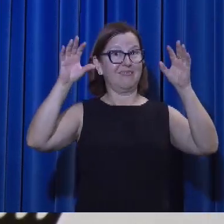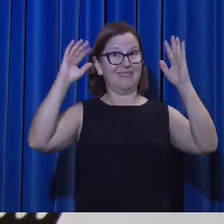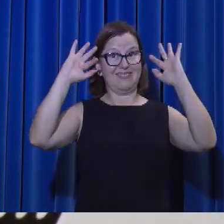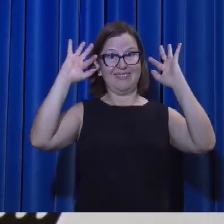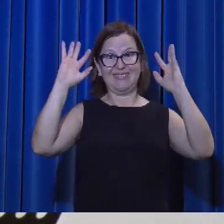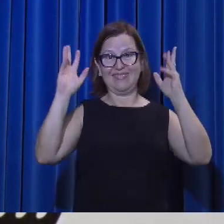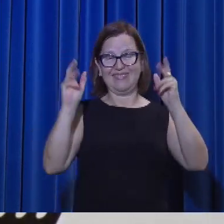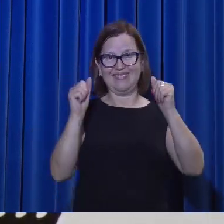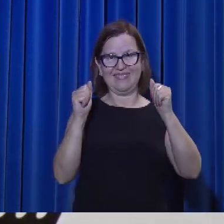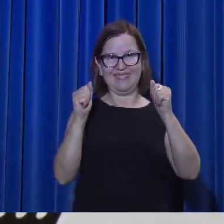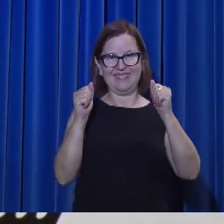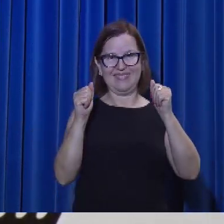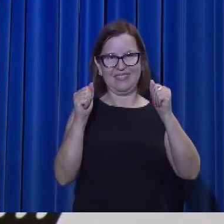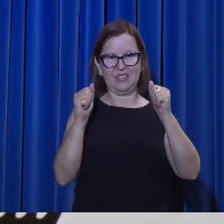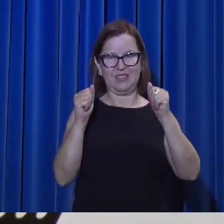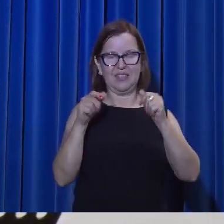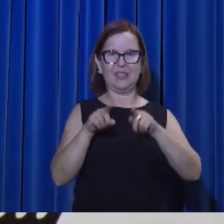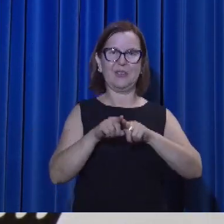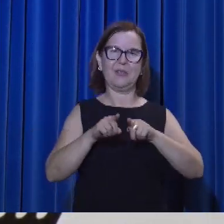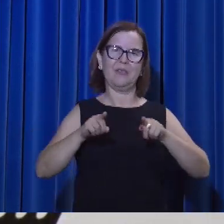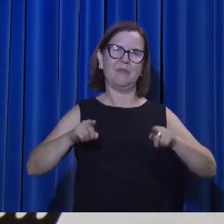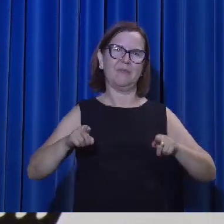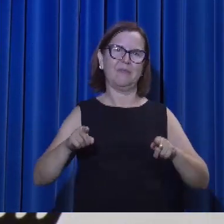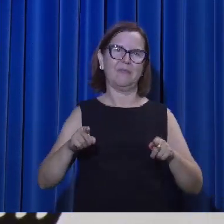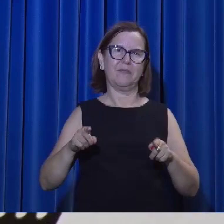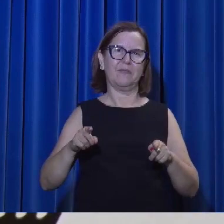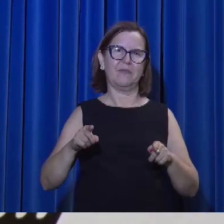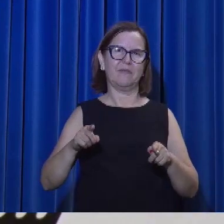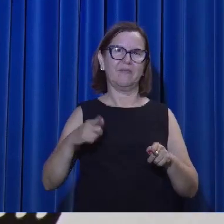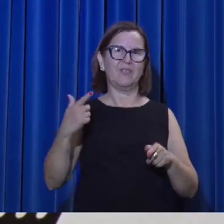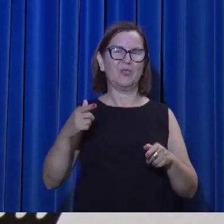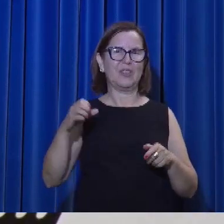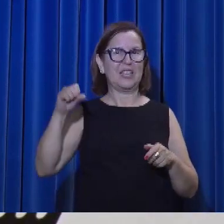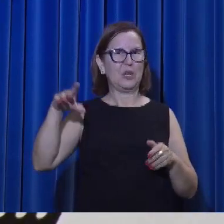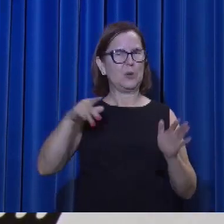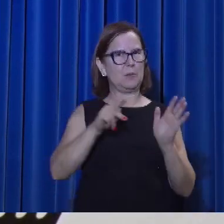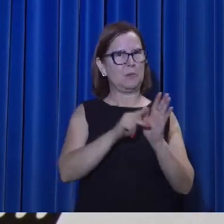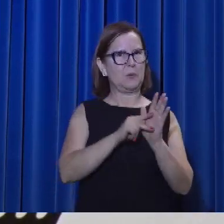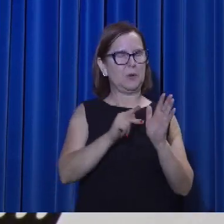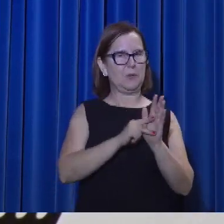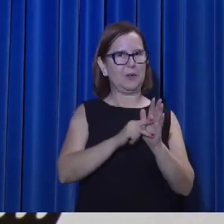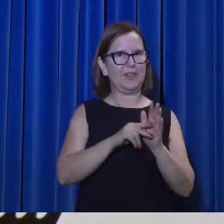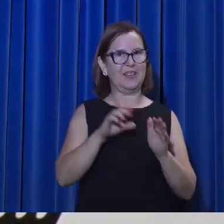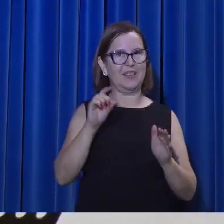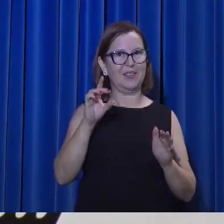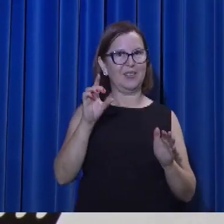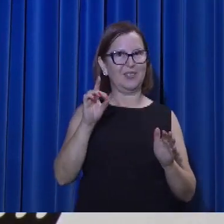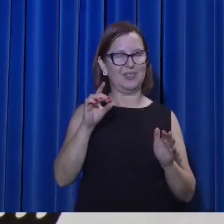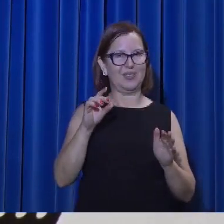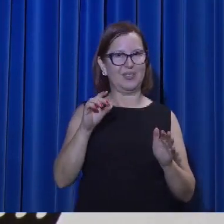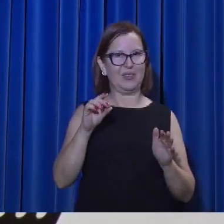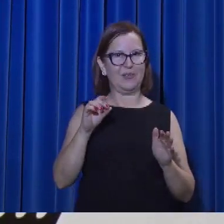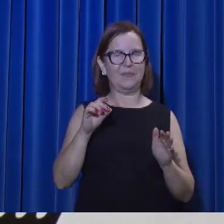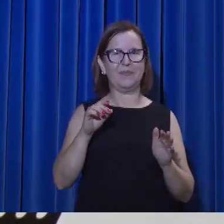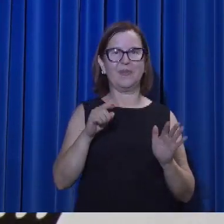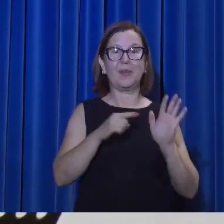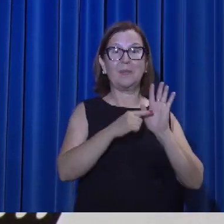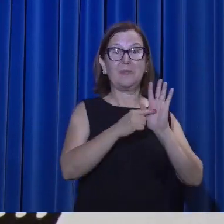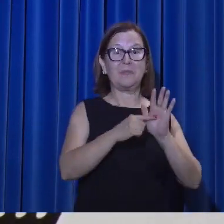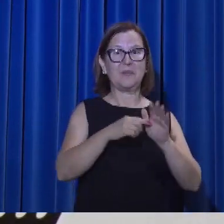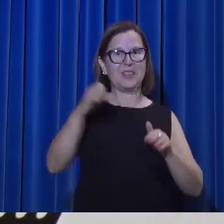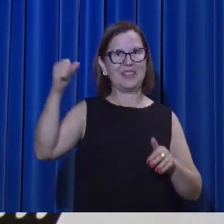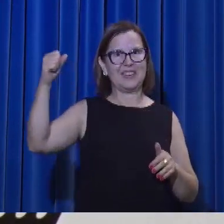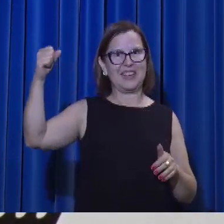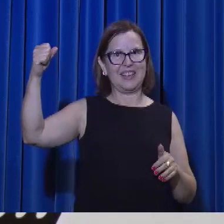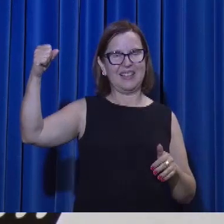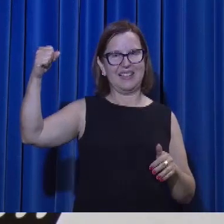maravilhosa. Mas ela não tem luz própria, ela apenas reflete a luz do sol.